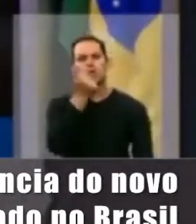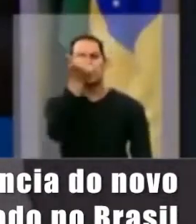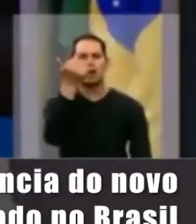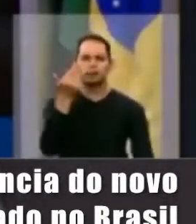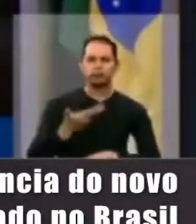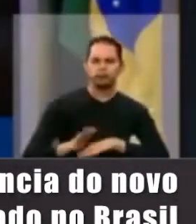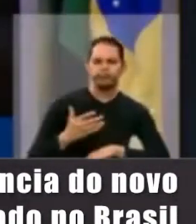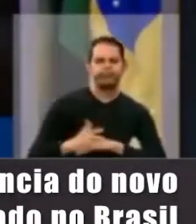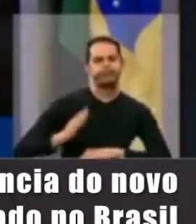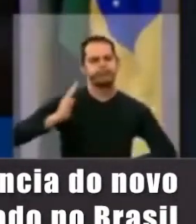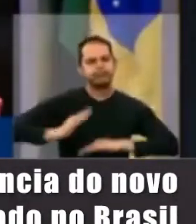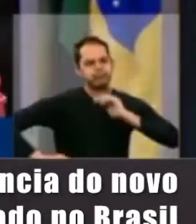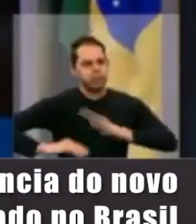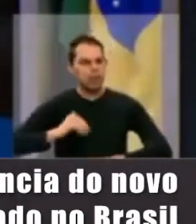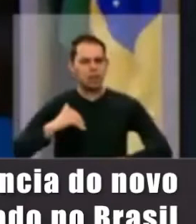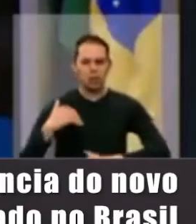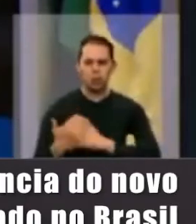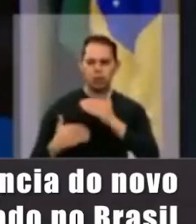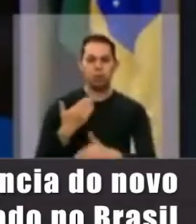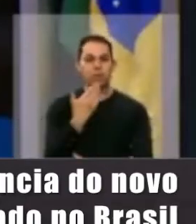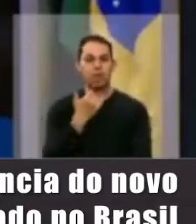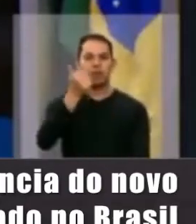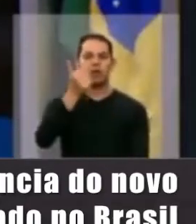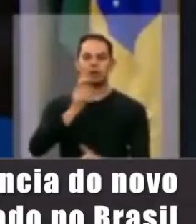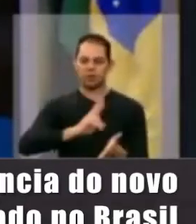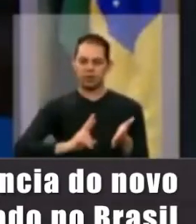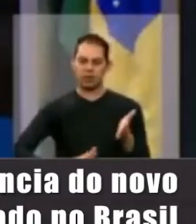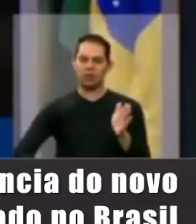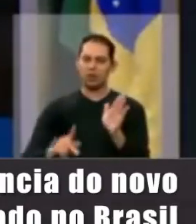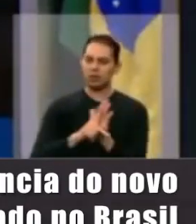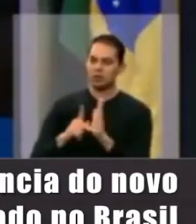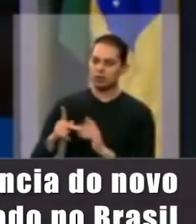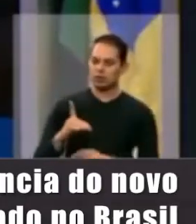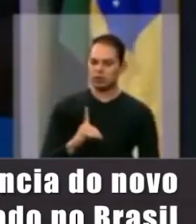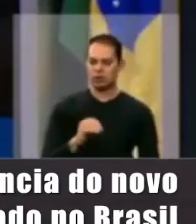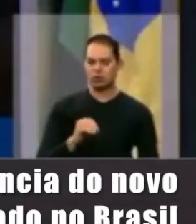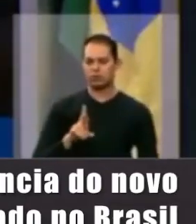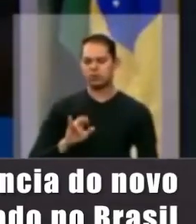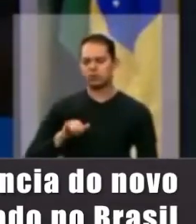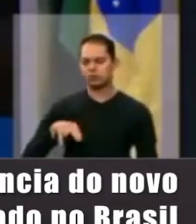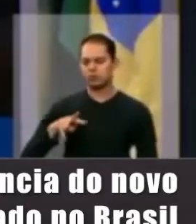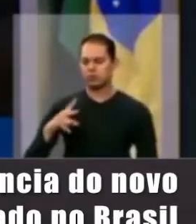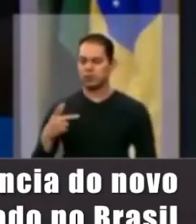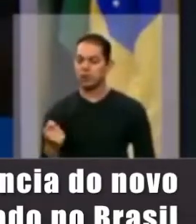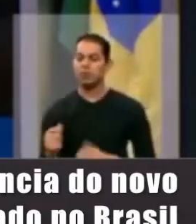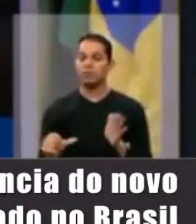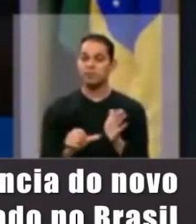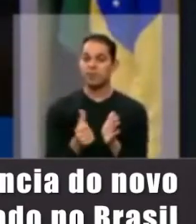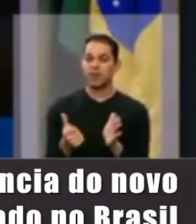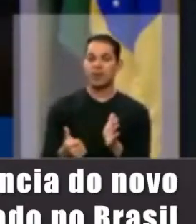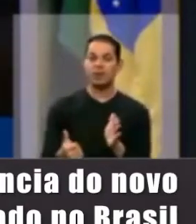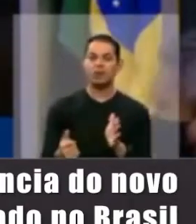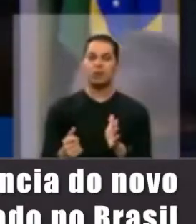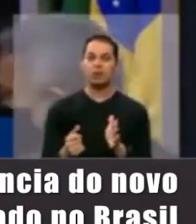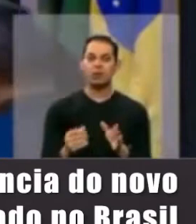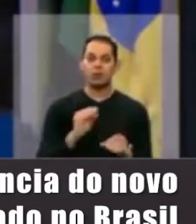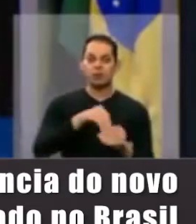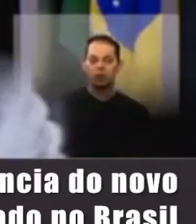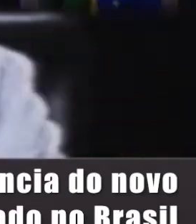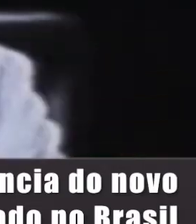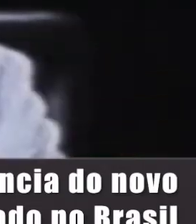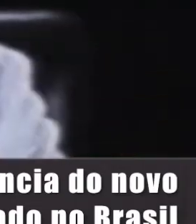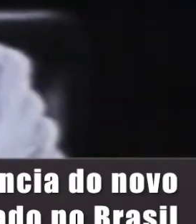a liberal enfatizou a contribuição de um parlamento suprapartidário e que sabe construir, e exaltou